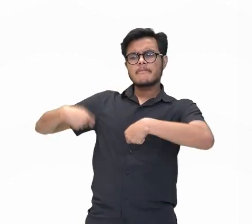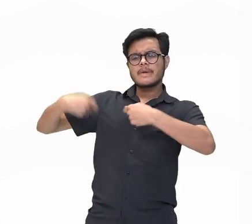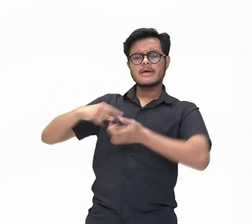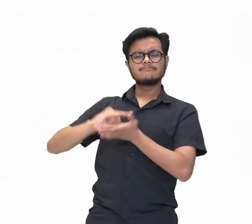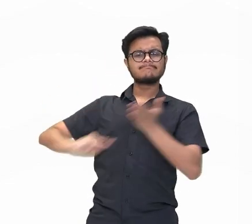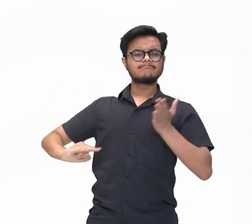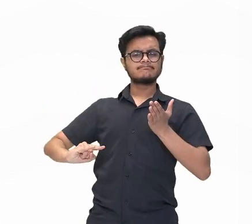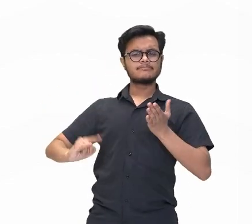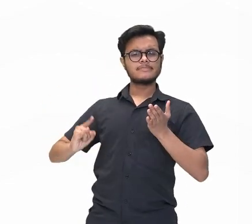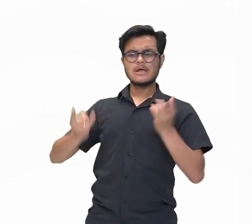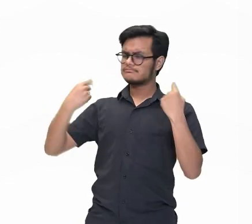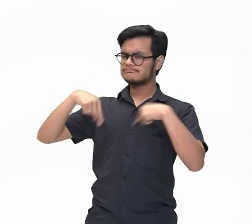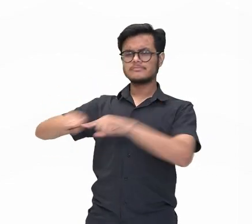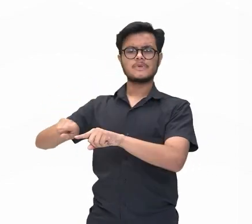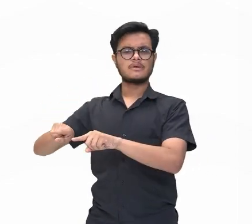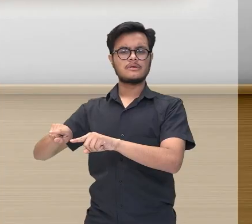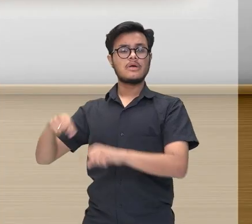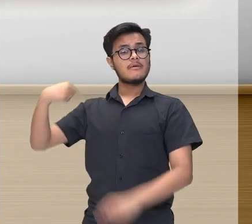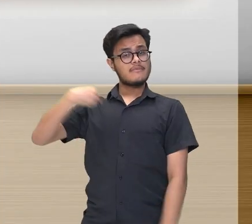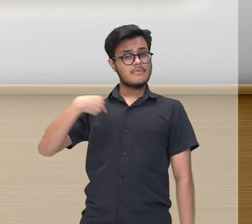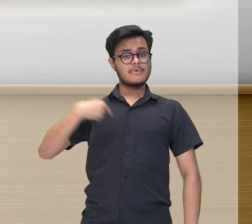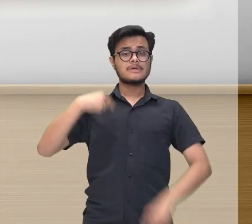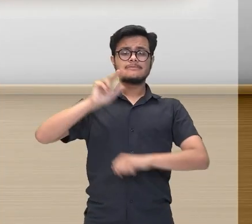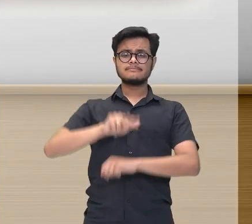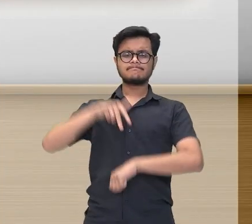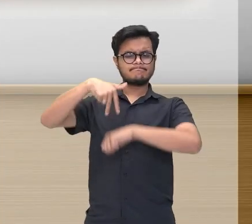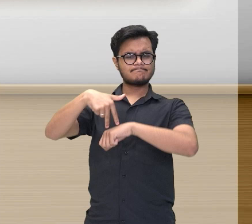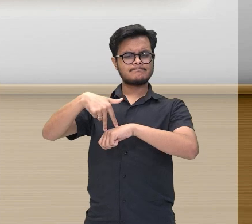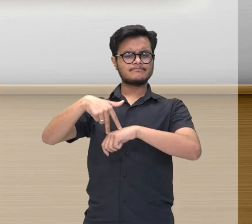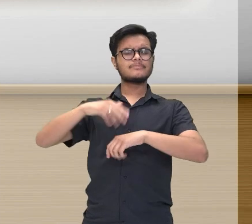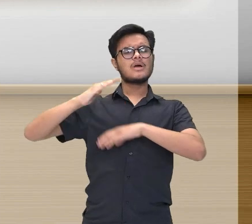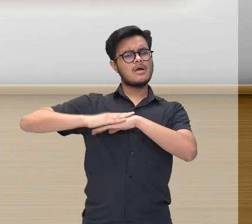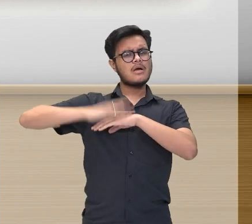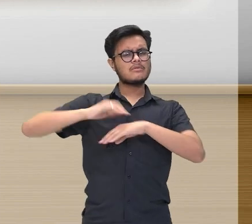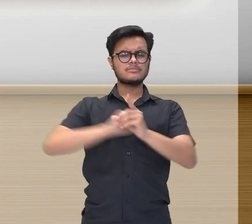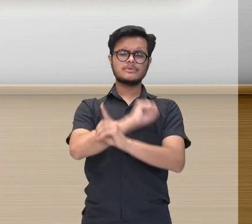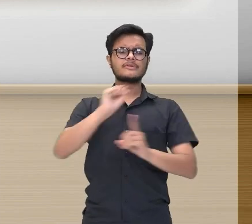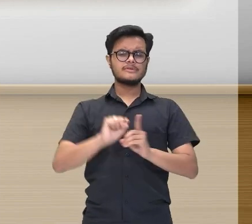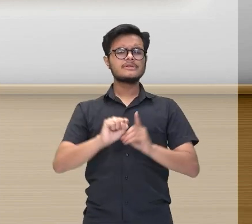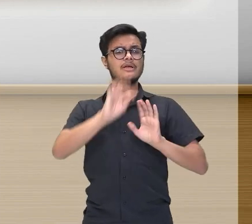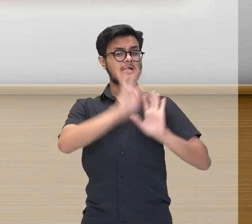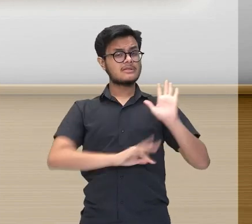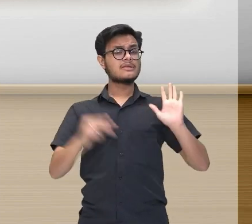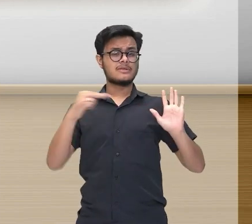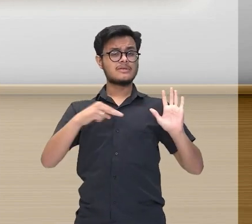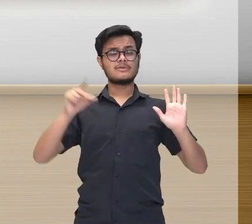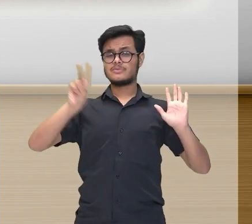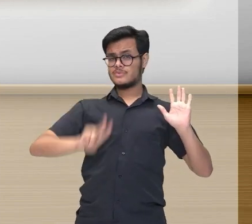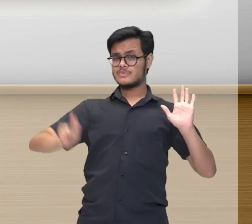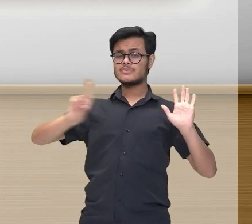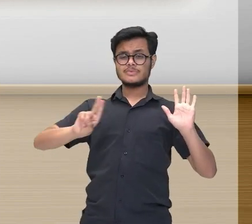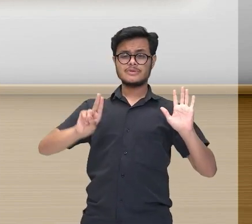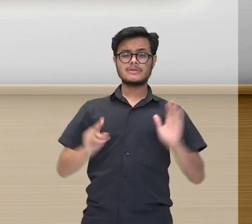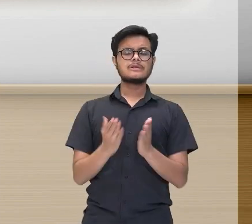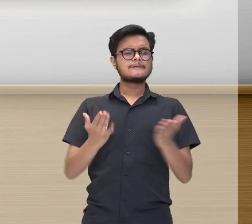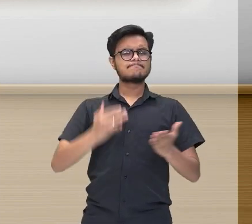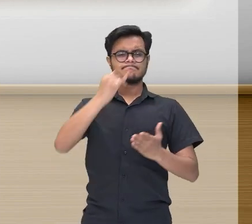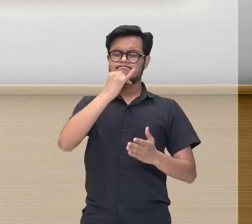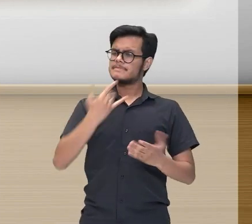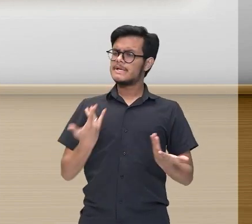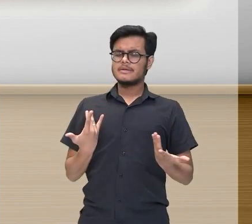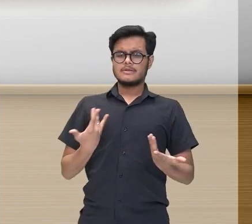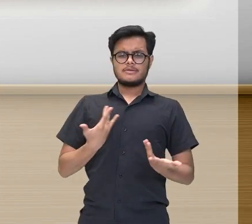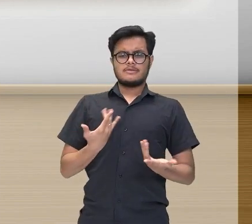abaixo-assinado, você está sendo protagonista na sociedade, né, utilizando esses textos. Quando você reivindica algo, né,